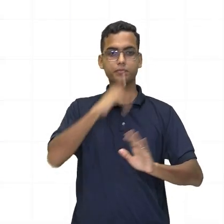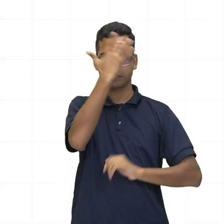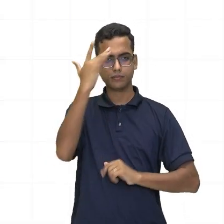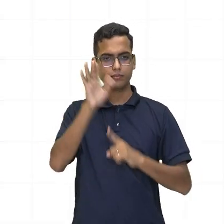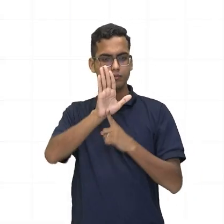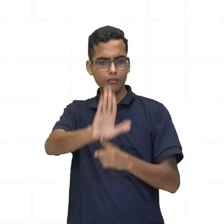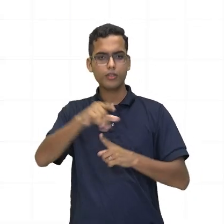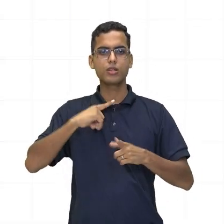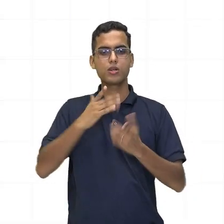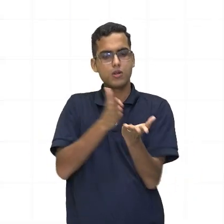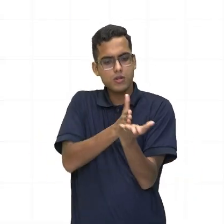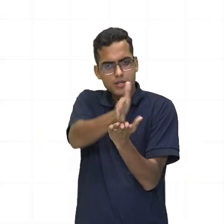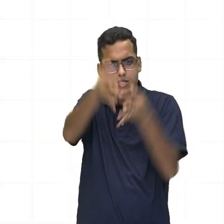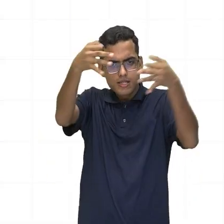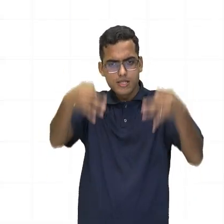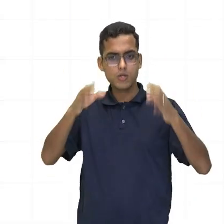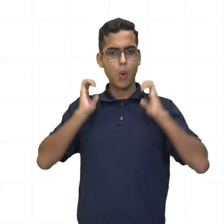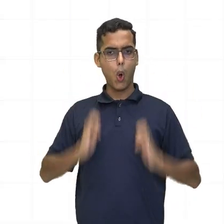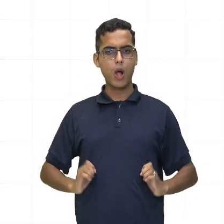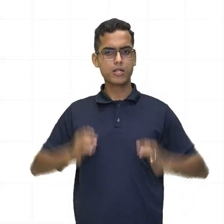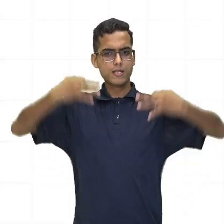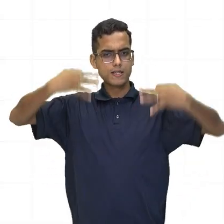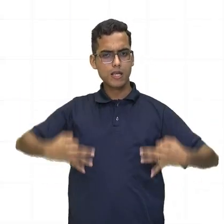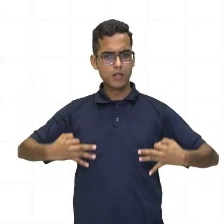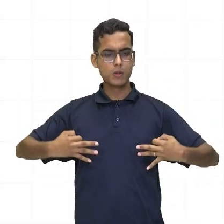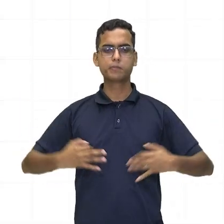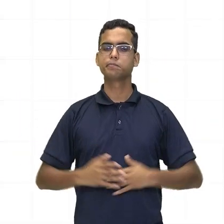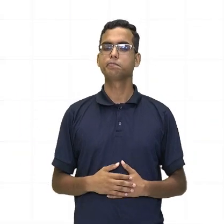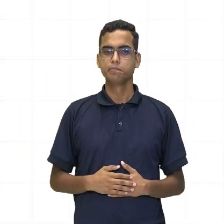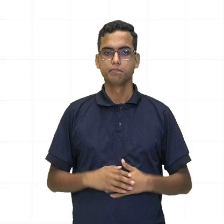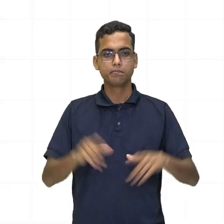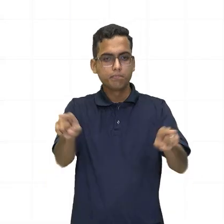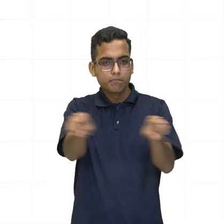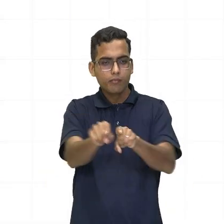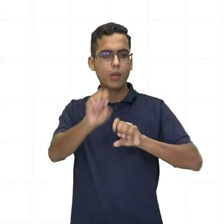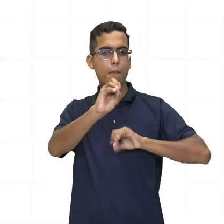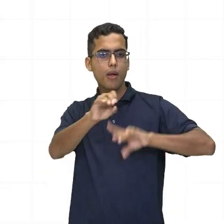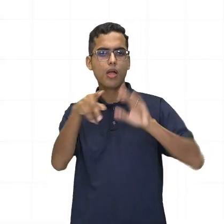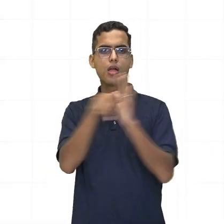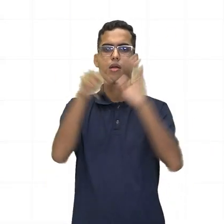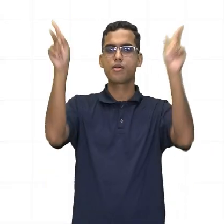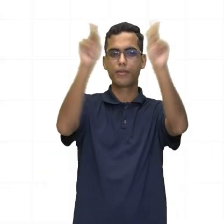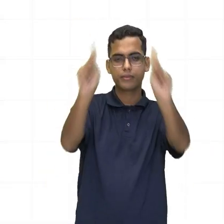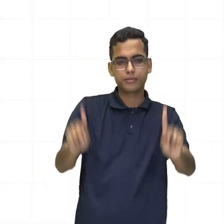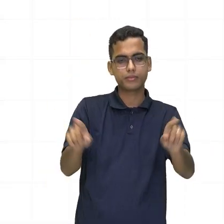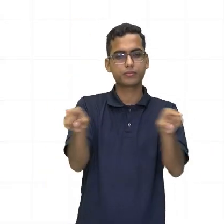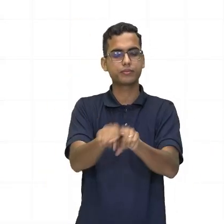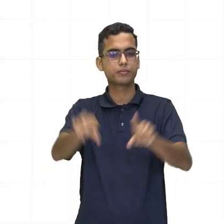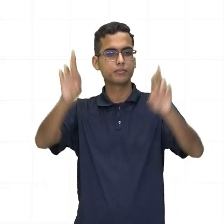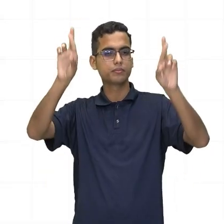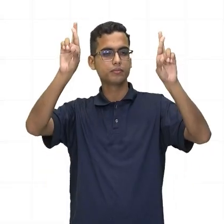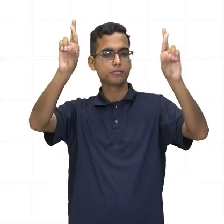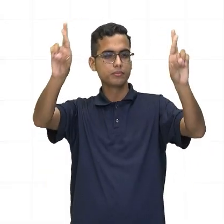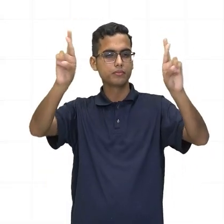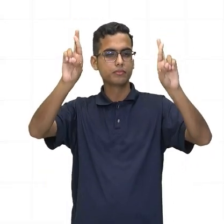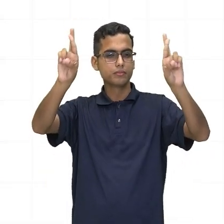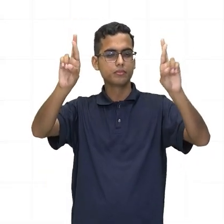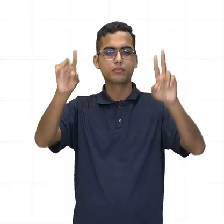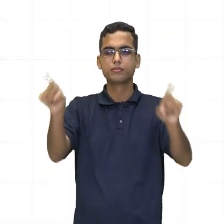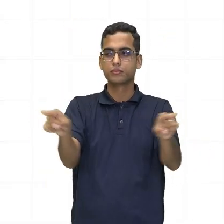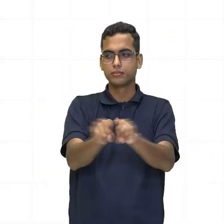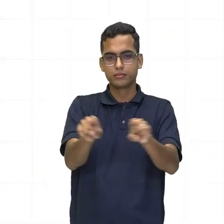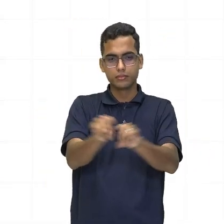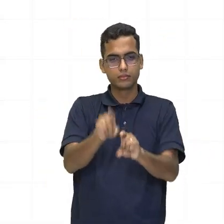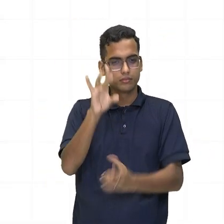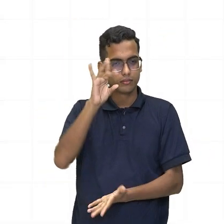que é correto, aquilo que é ético. Transmitir paz e esperança. Nós